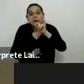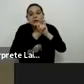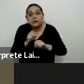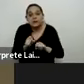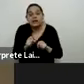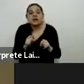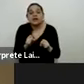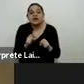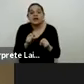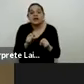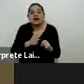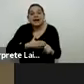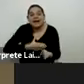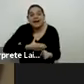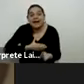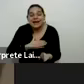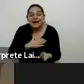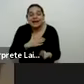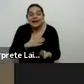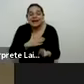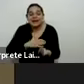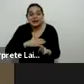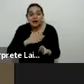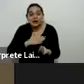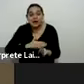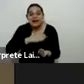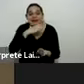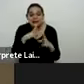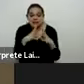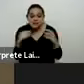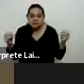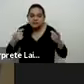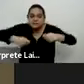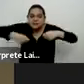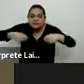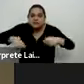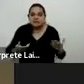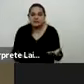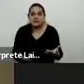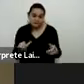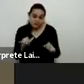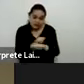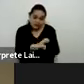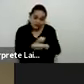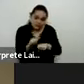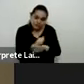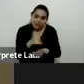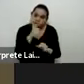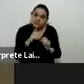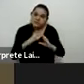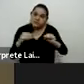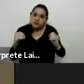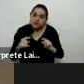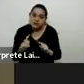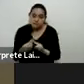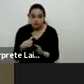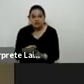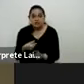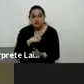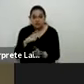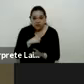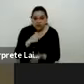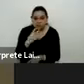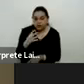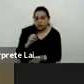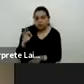uma crise mais profunda, porque ainda tem uma parcela expressiva da sociedade brasileira em isolamento social, em torno de